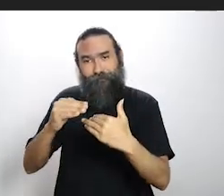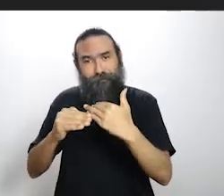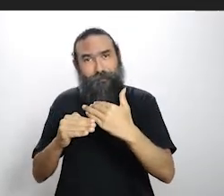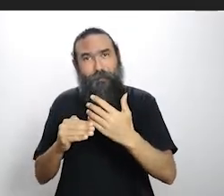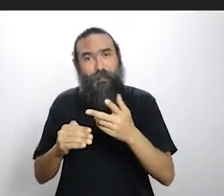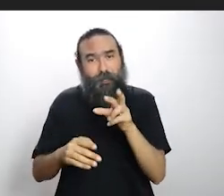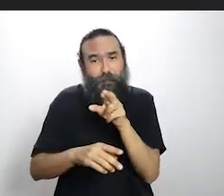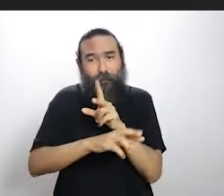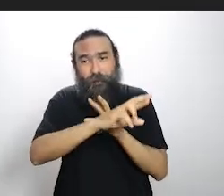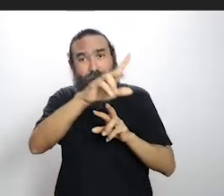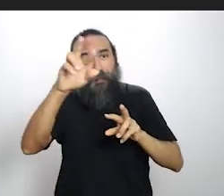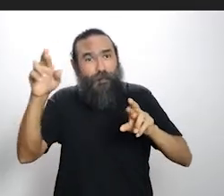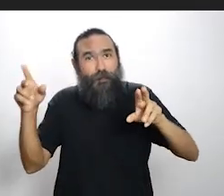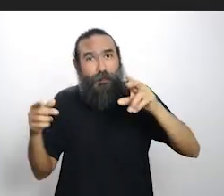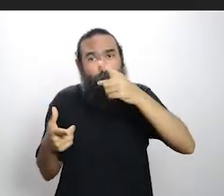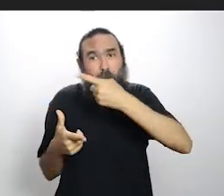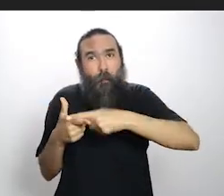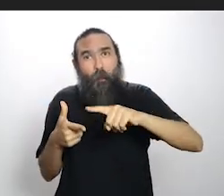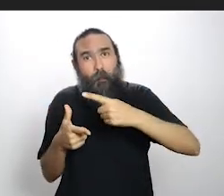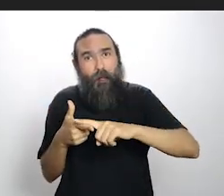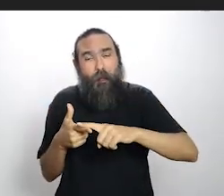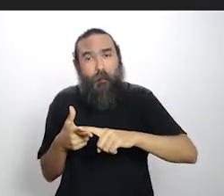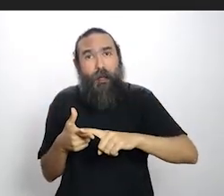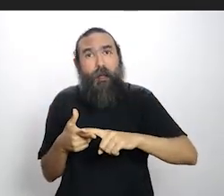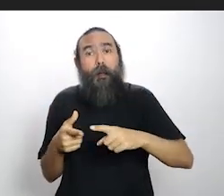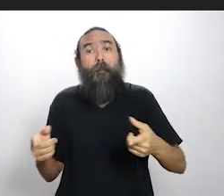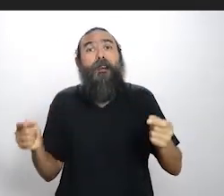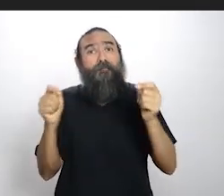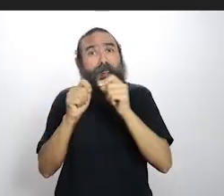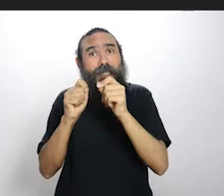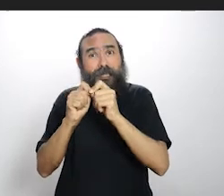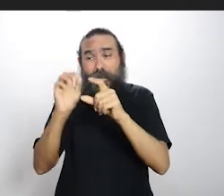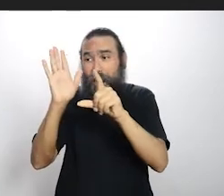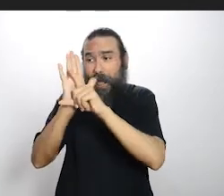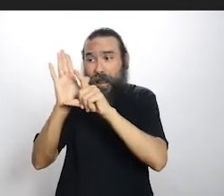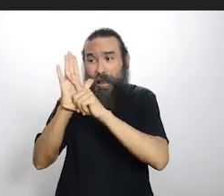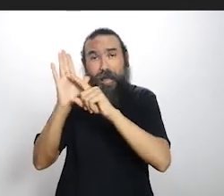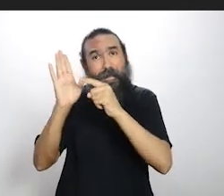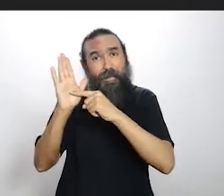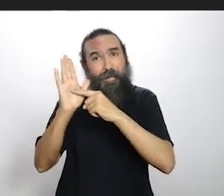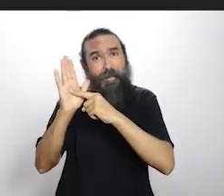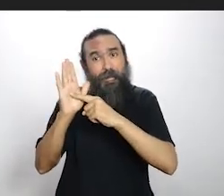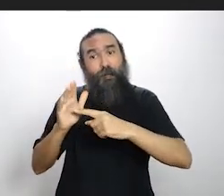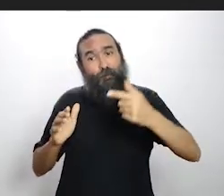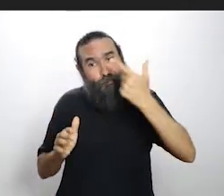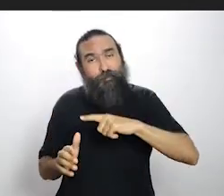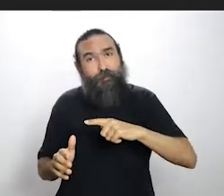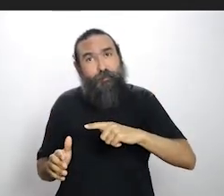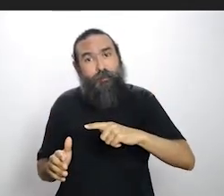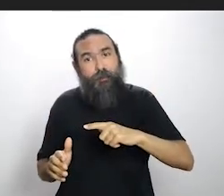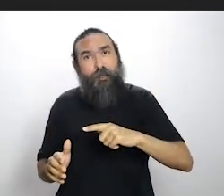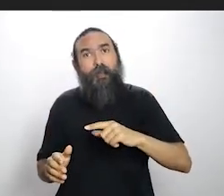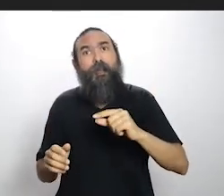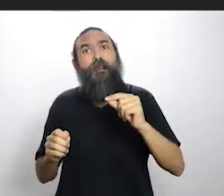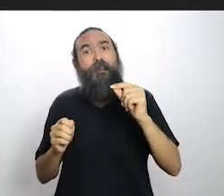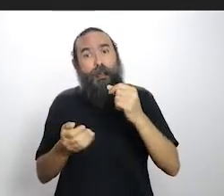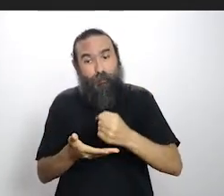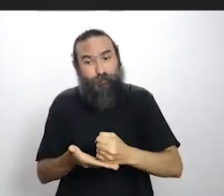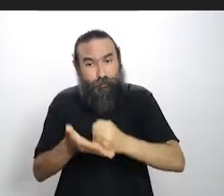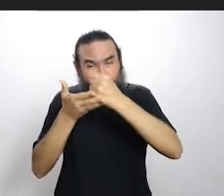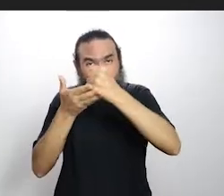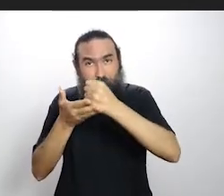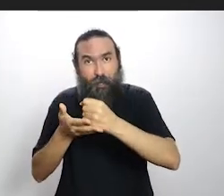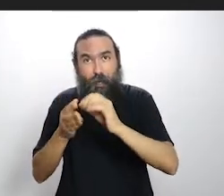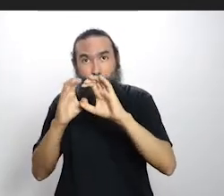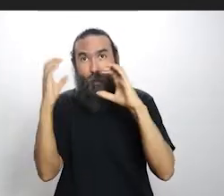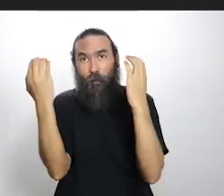lei para a história indígena e para a história da população negra. No caso da população negra, eu sempre dou um